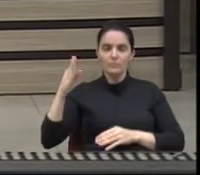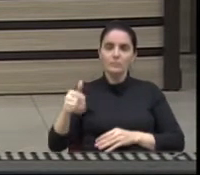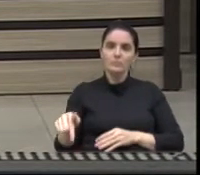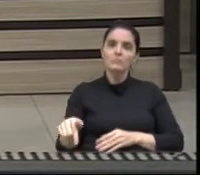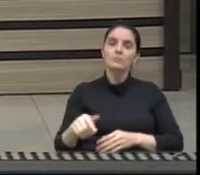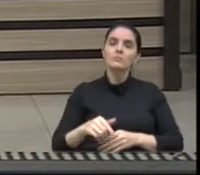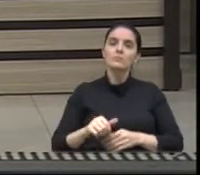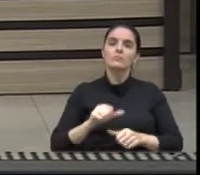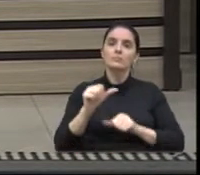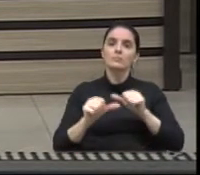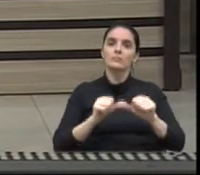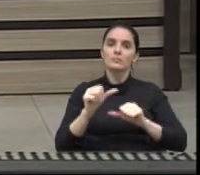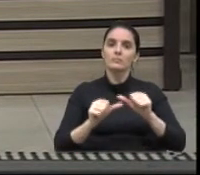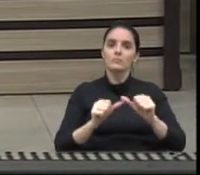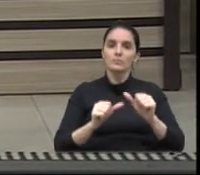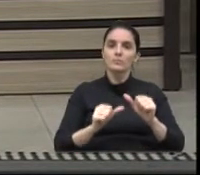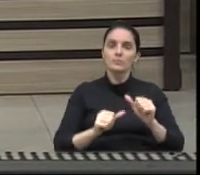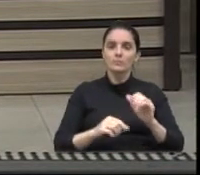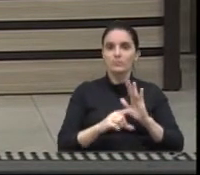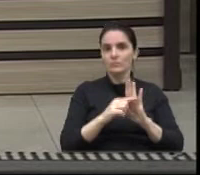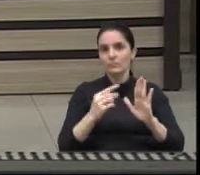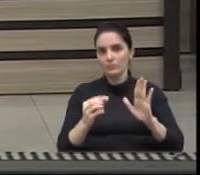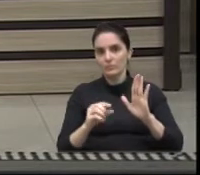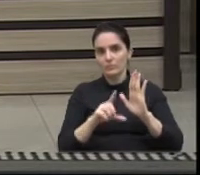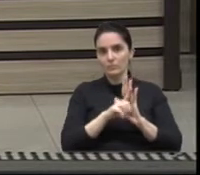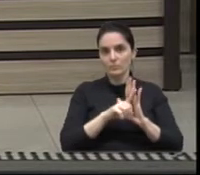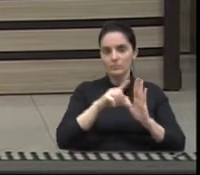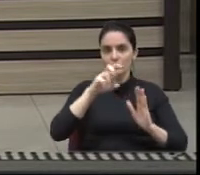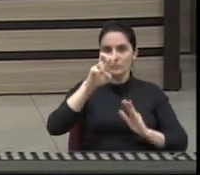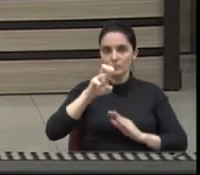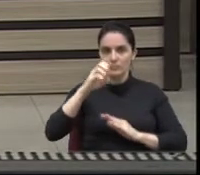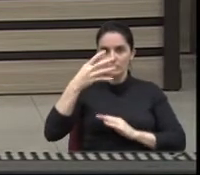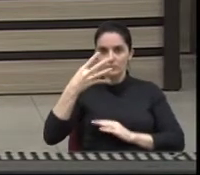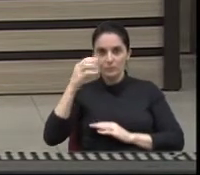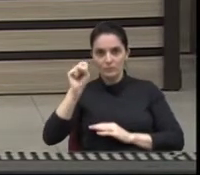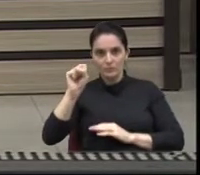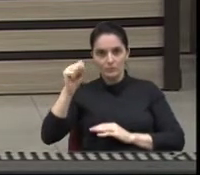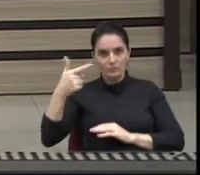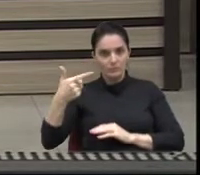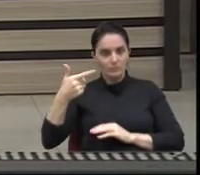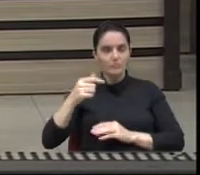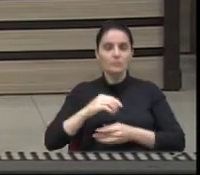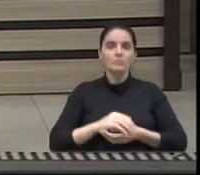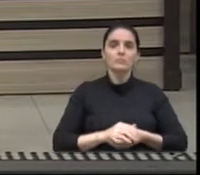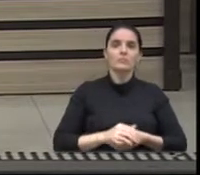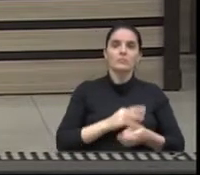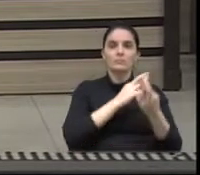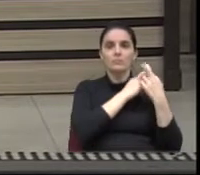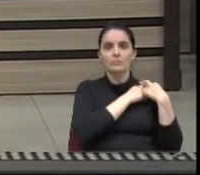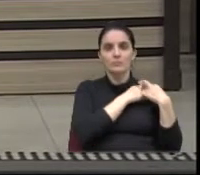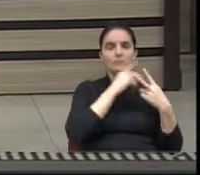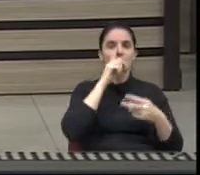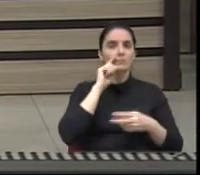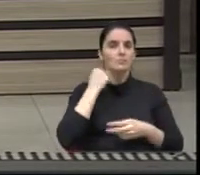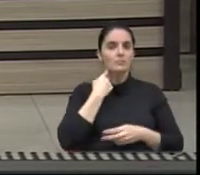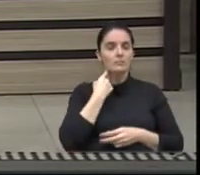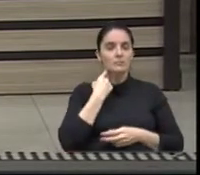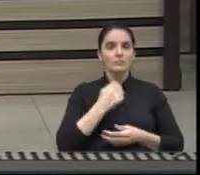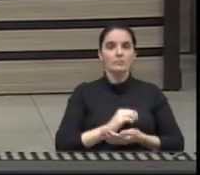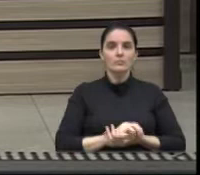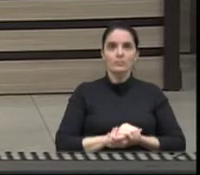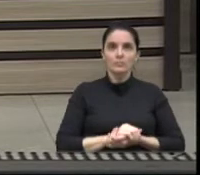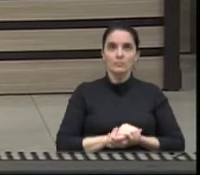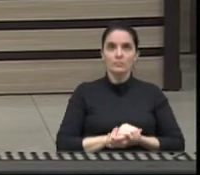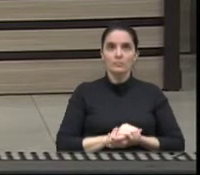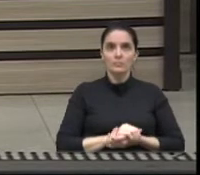133/2017 altera dispositivo da Lei 5482 de 3 de março de 2015. Vereador Nilton Santos.